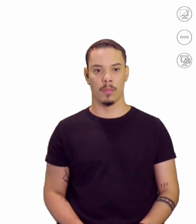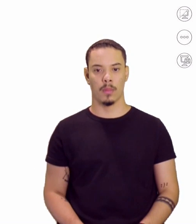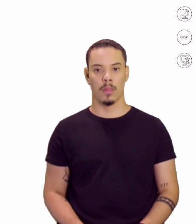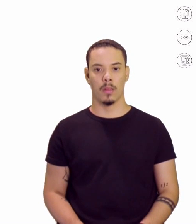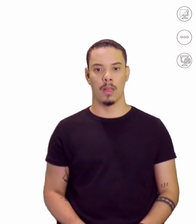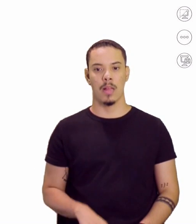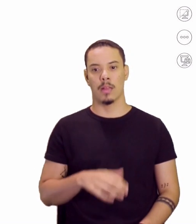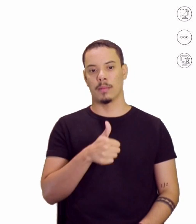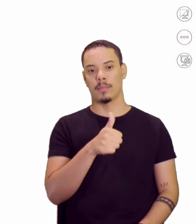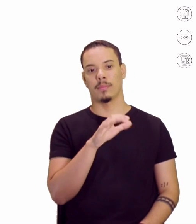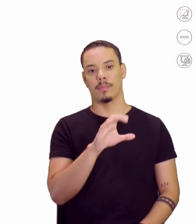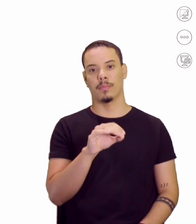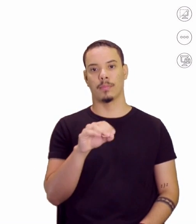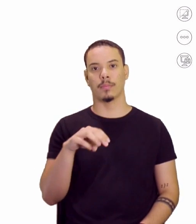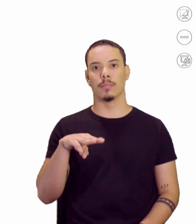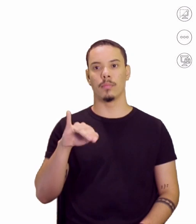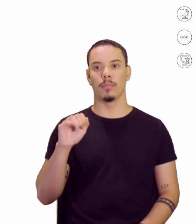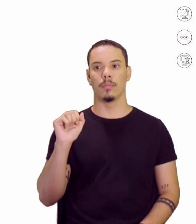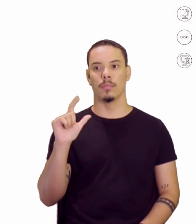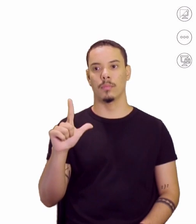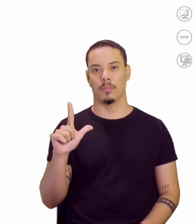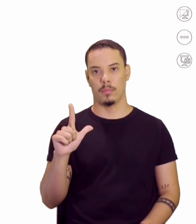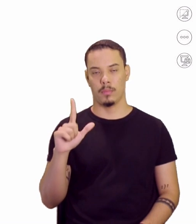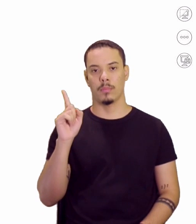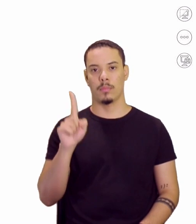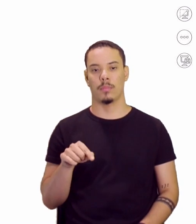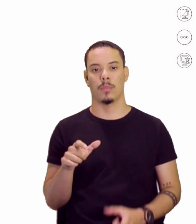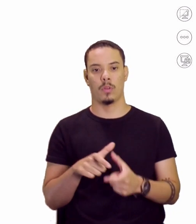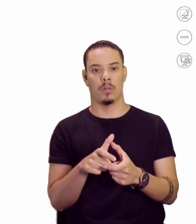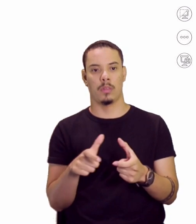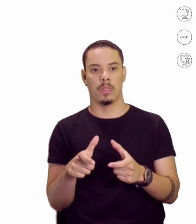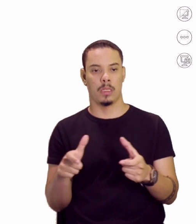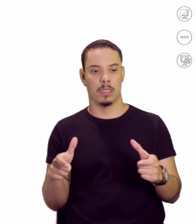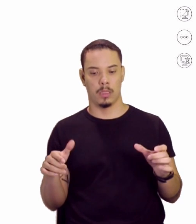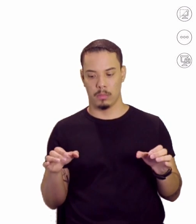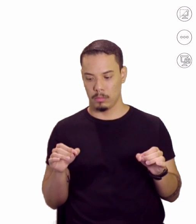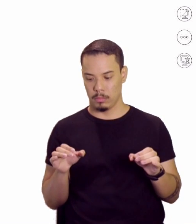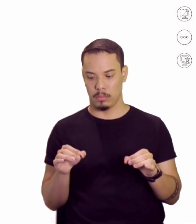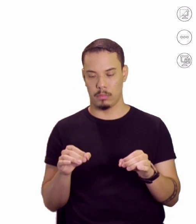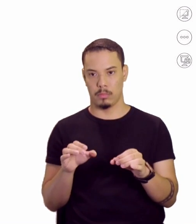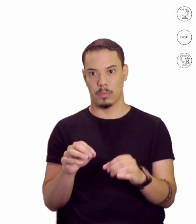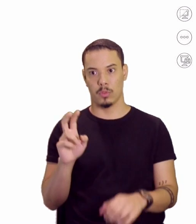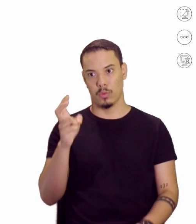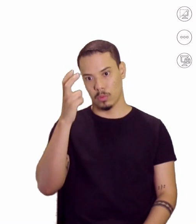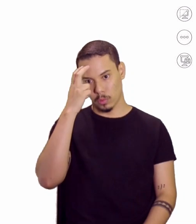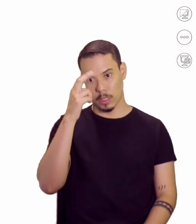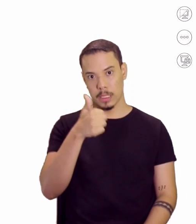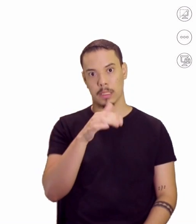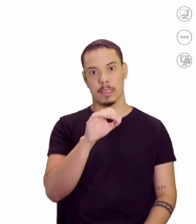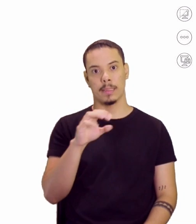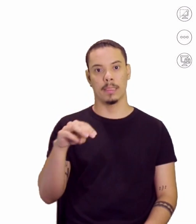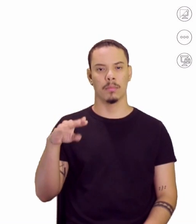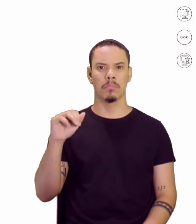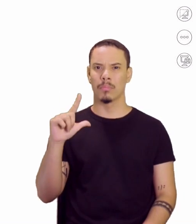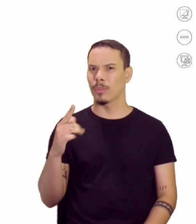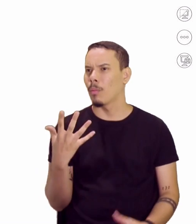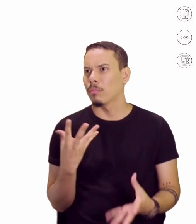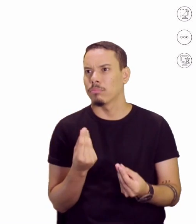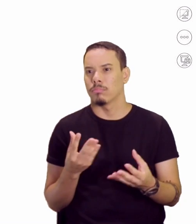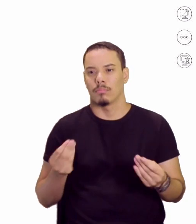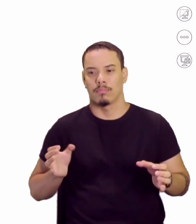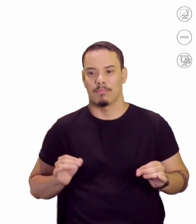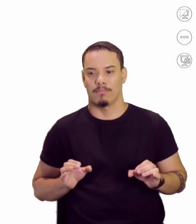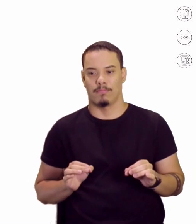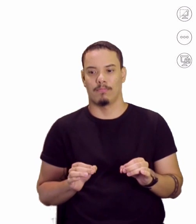mil bactérias por hora é o crescimento dessa cultura. Exatamente. 100 mil bactérias por hora. É muita bactéria, né?